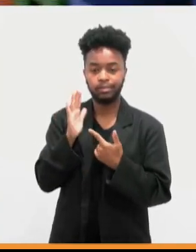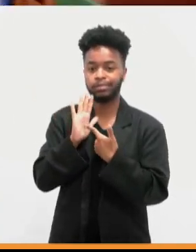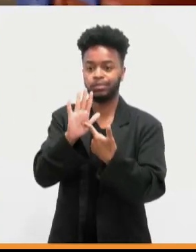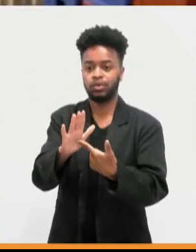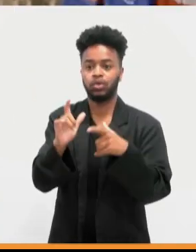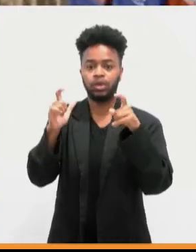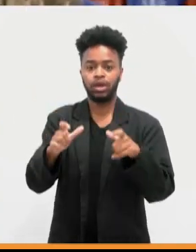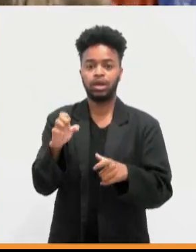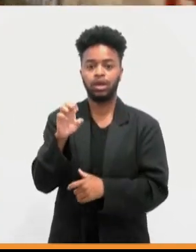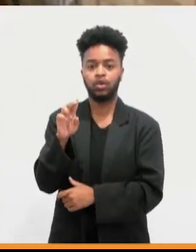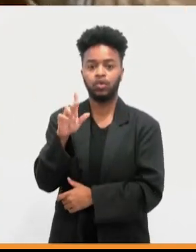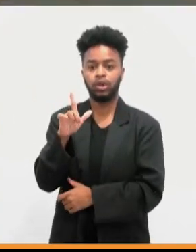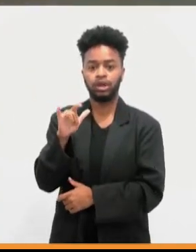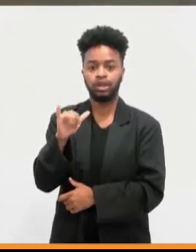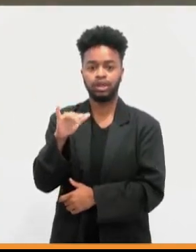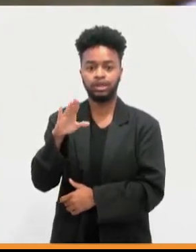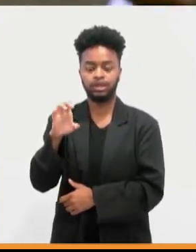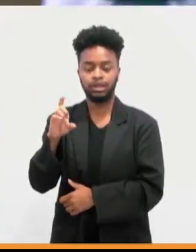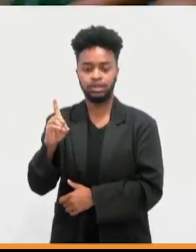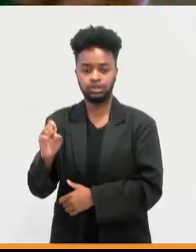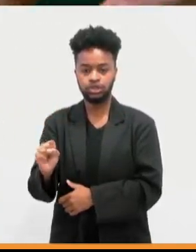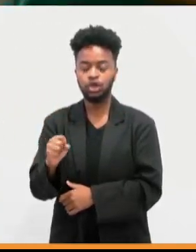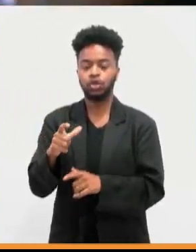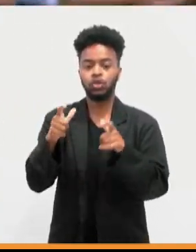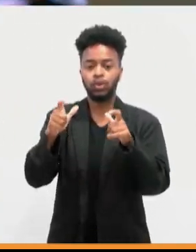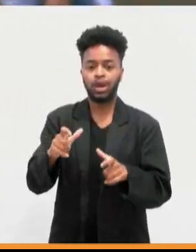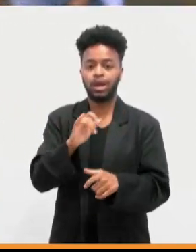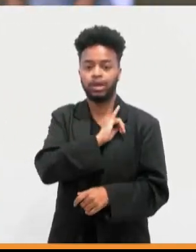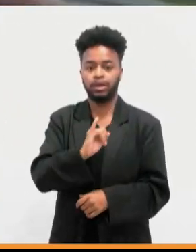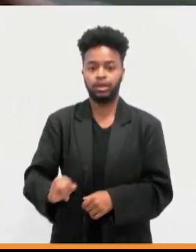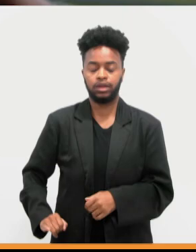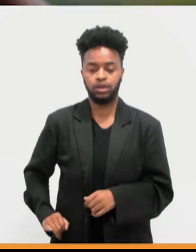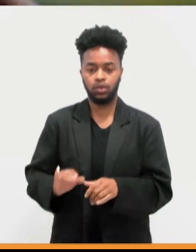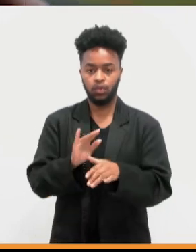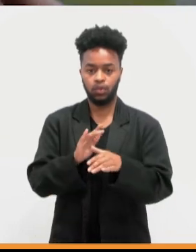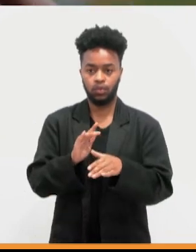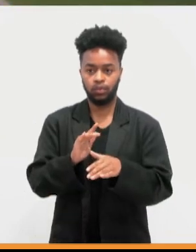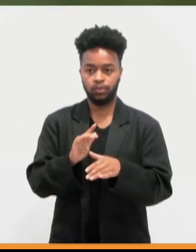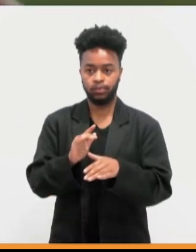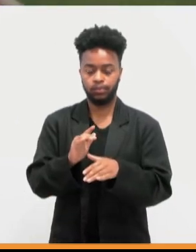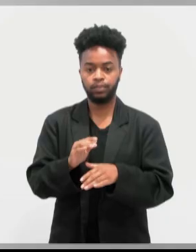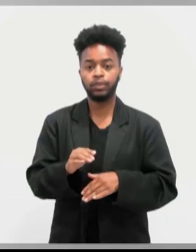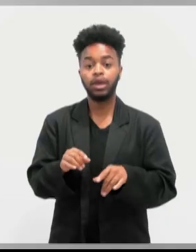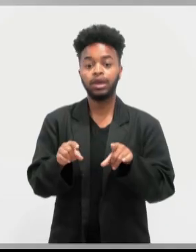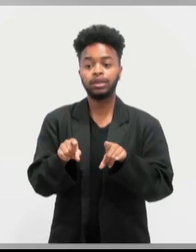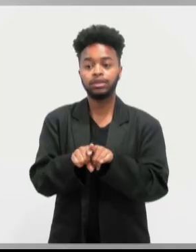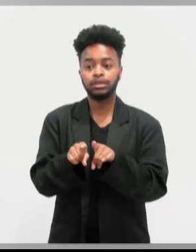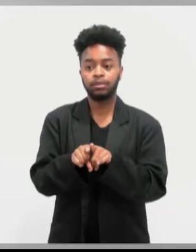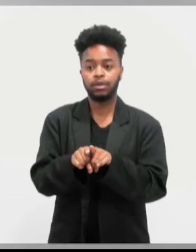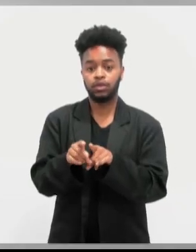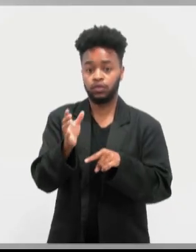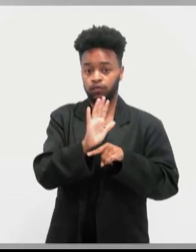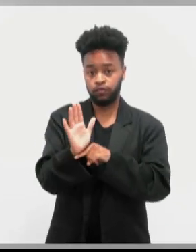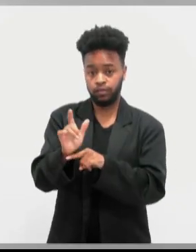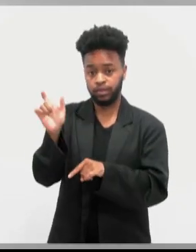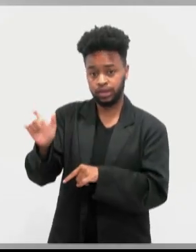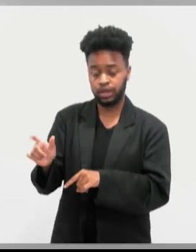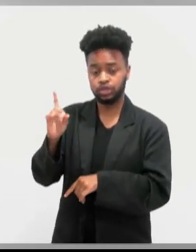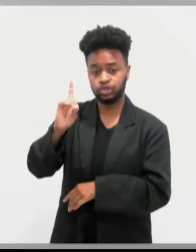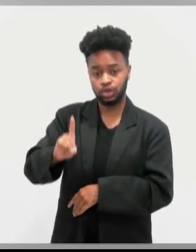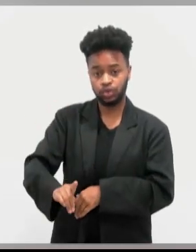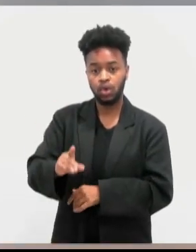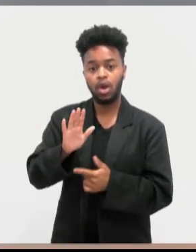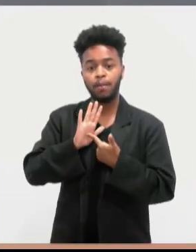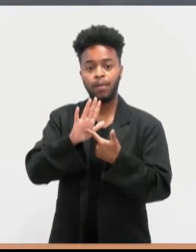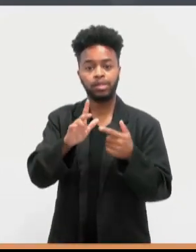Euclides da Cunha, do Sesc Cocotá, na Ilha do Governador, às 15h. No filme, a diretora Adriana Yannis